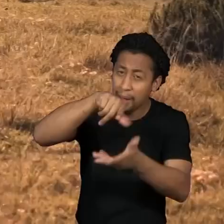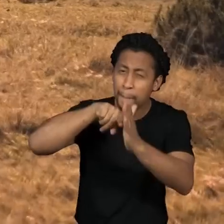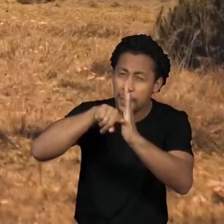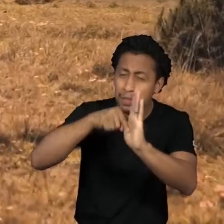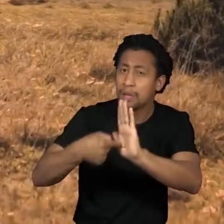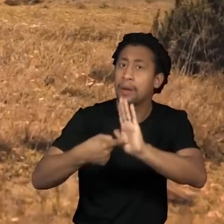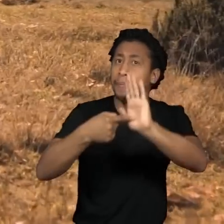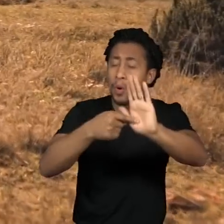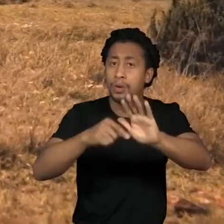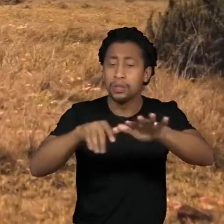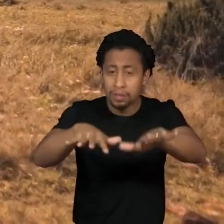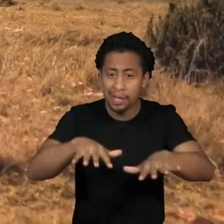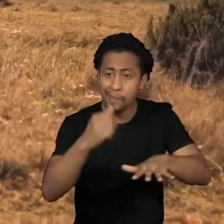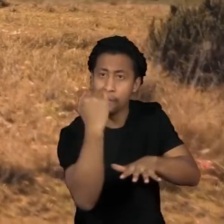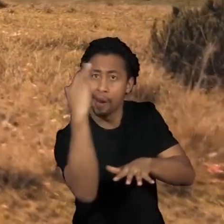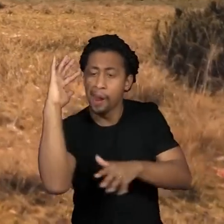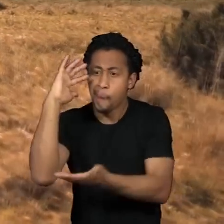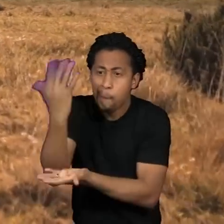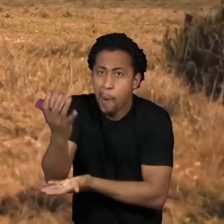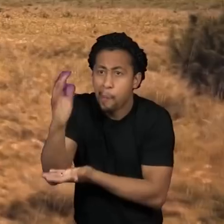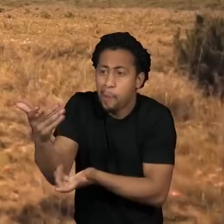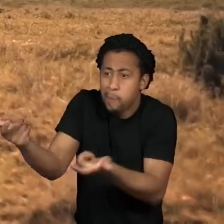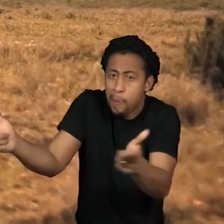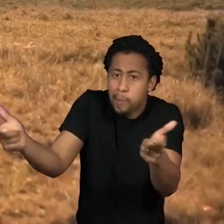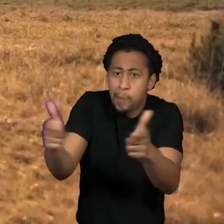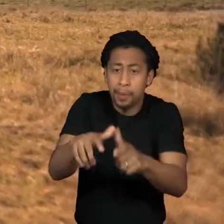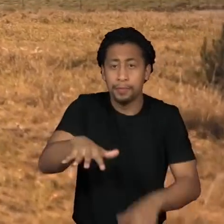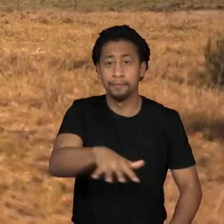redução de áreas naturais da megafauna.